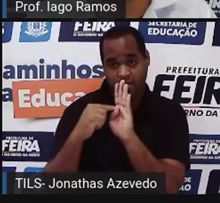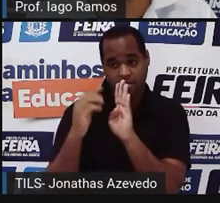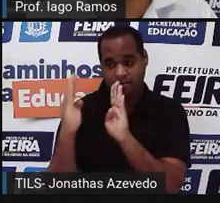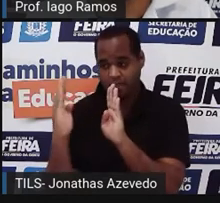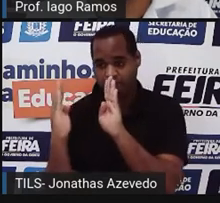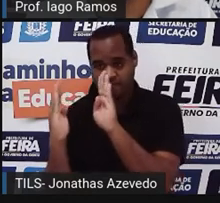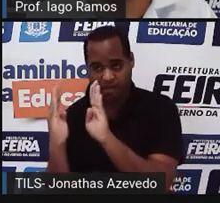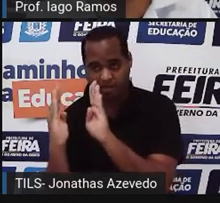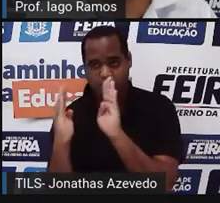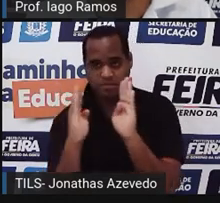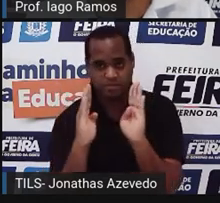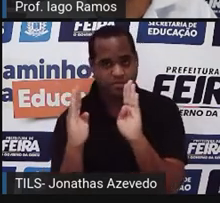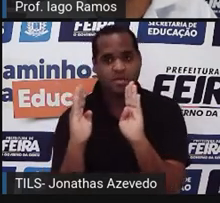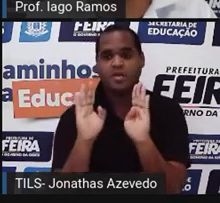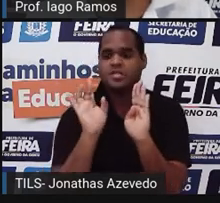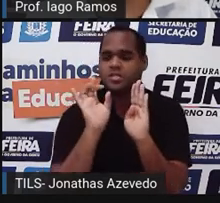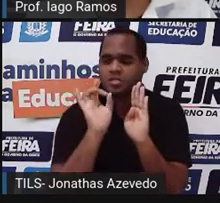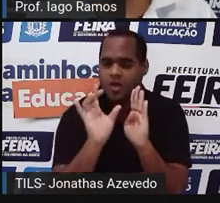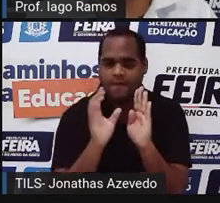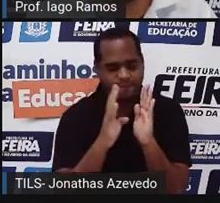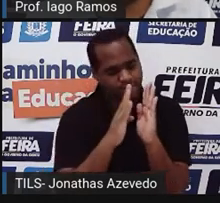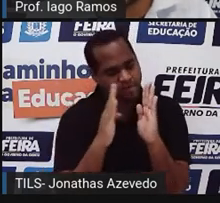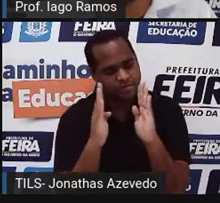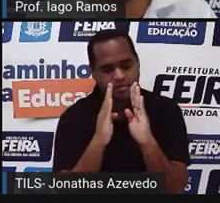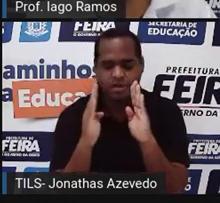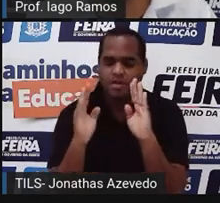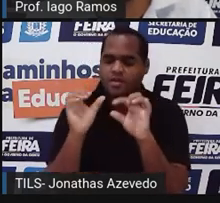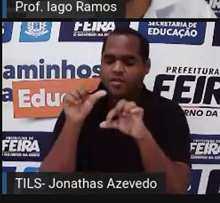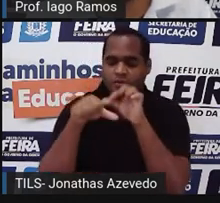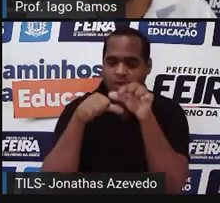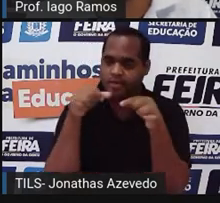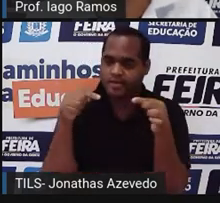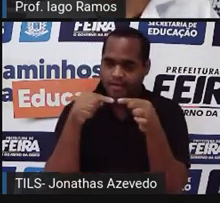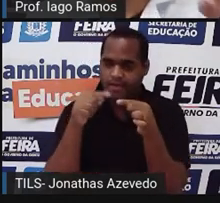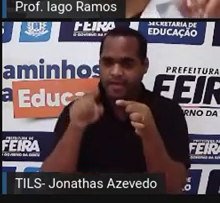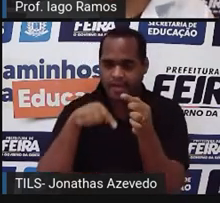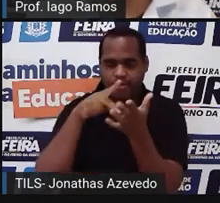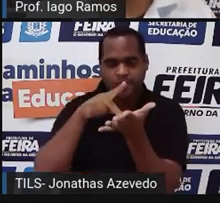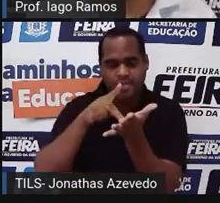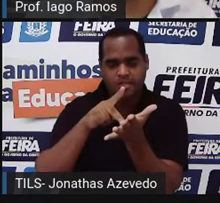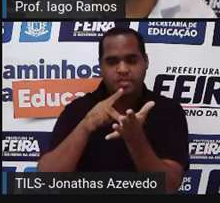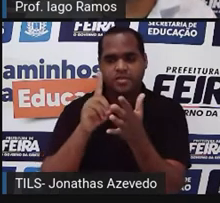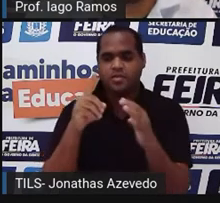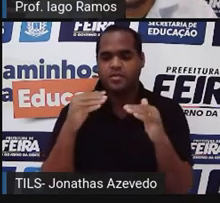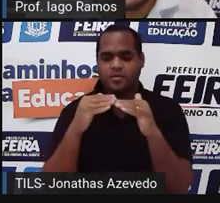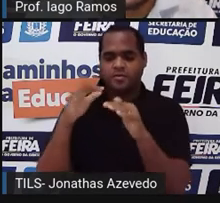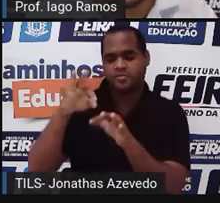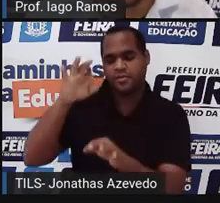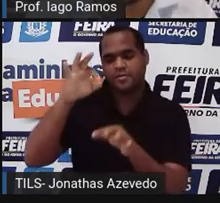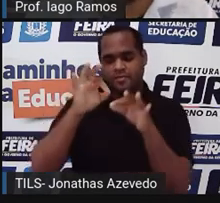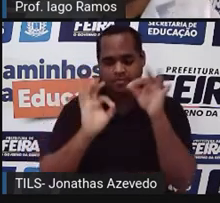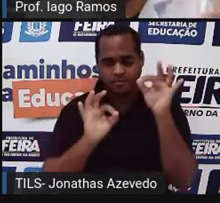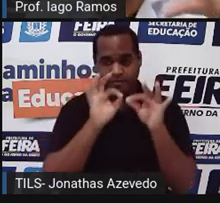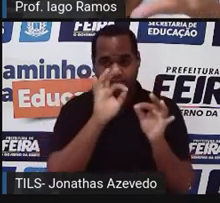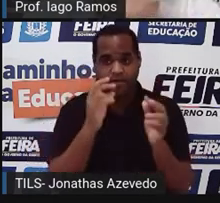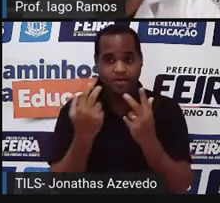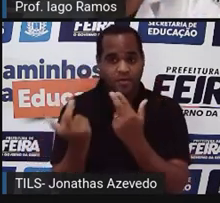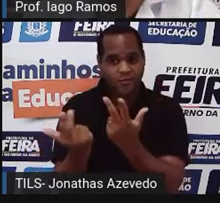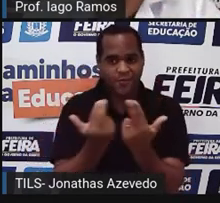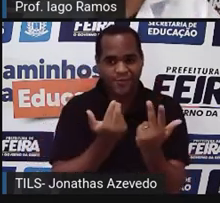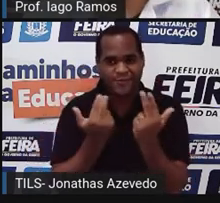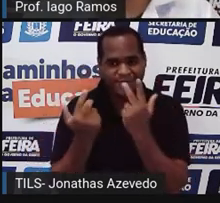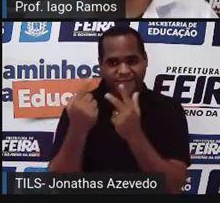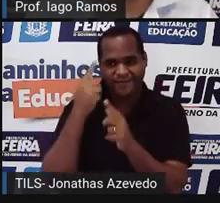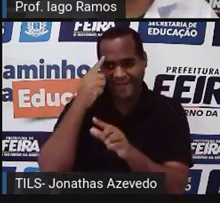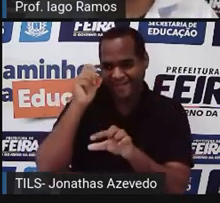tá? Então, aqui não é uma reflexão, mas é uma transformação geométrica isométrica. Por quê? A